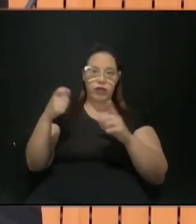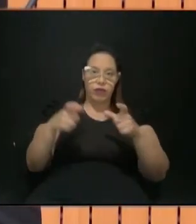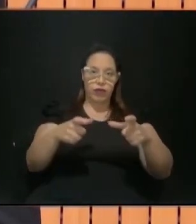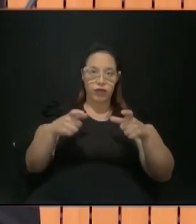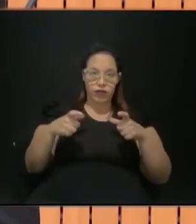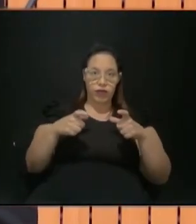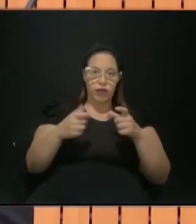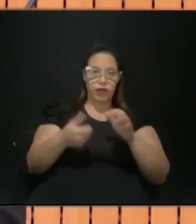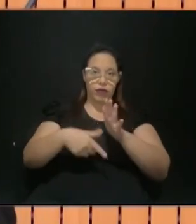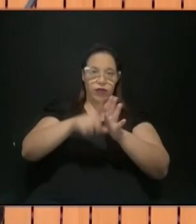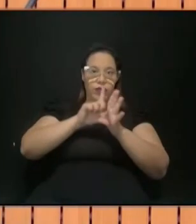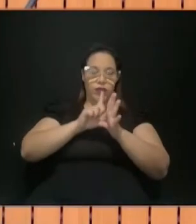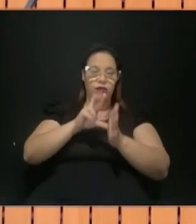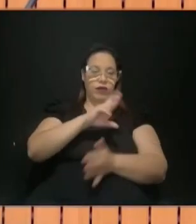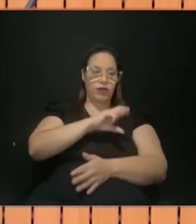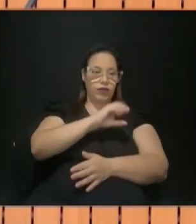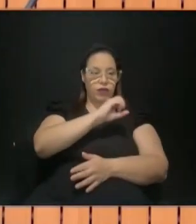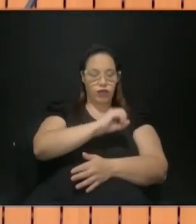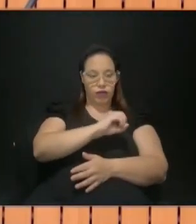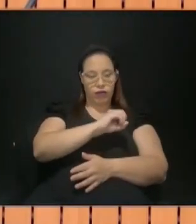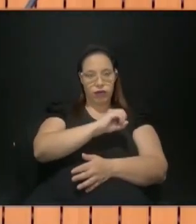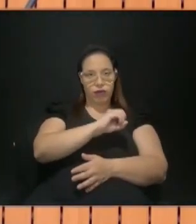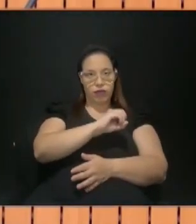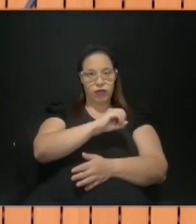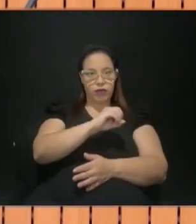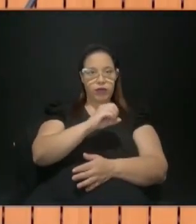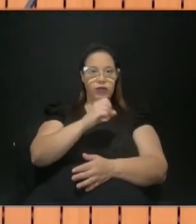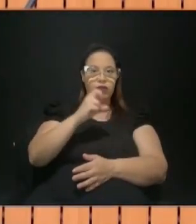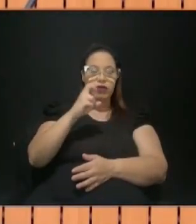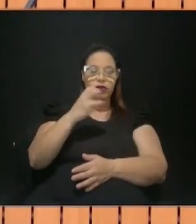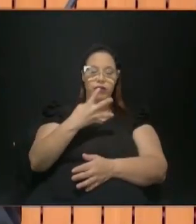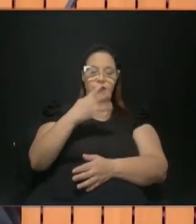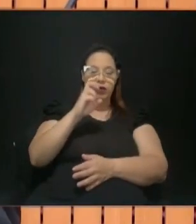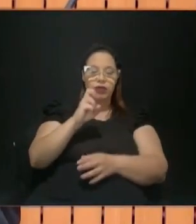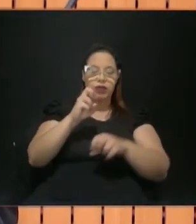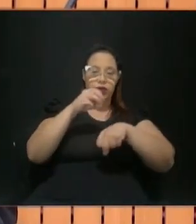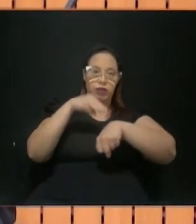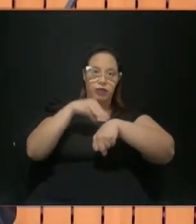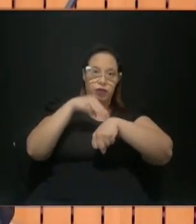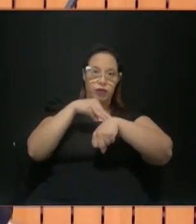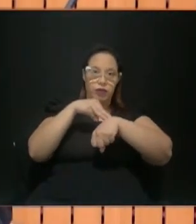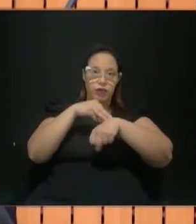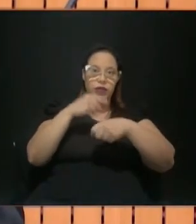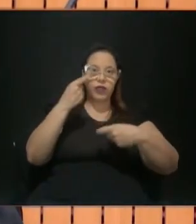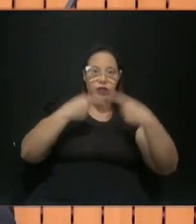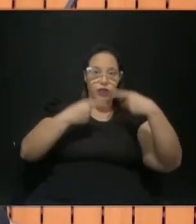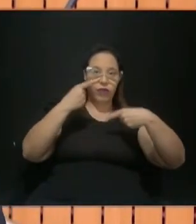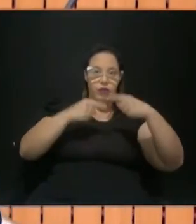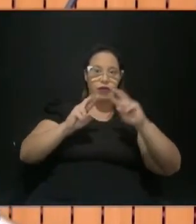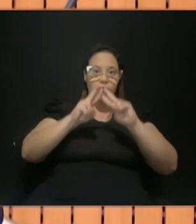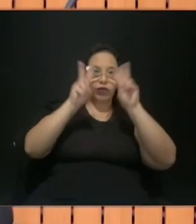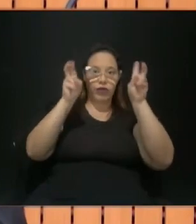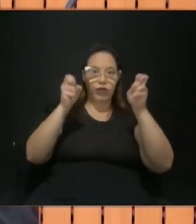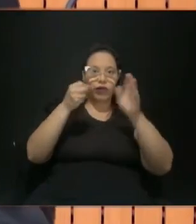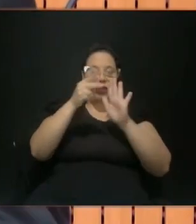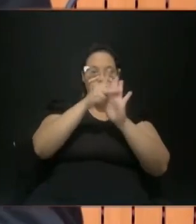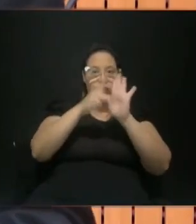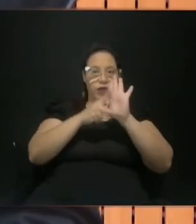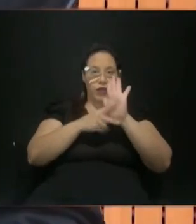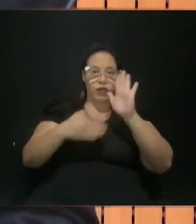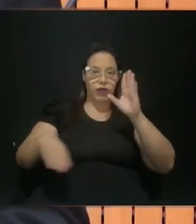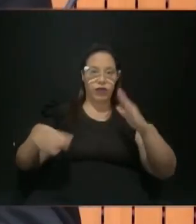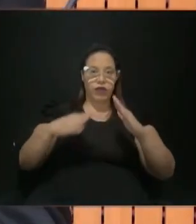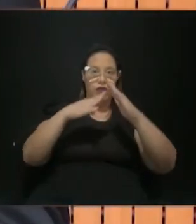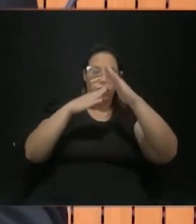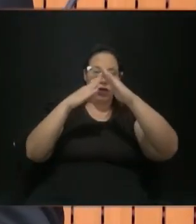uma sessão ordinária e com duração de 45 minutos, que são discutidos os temas propostos na Casa de Leis. A